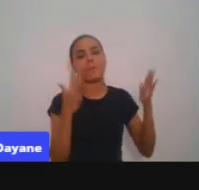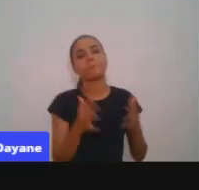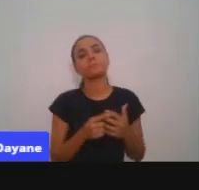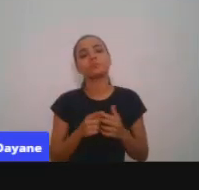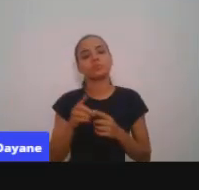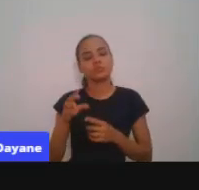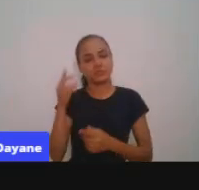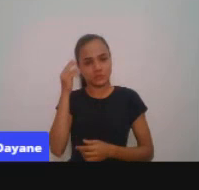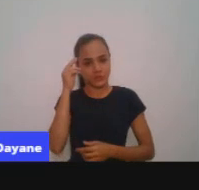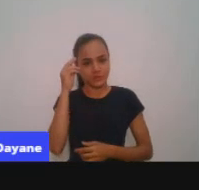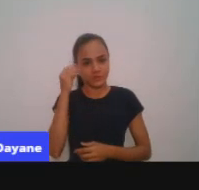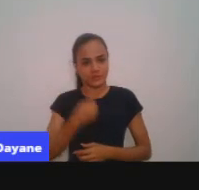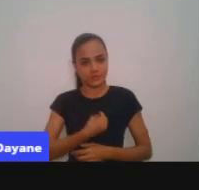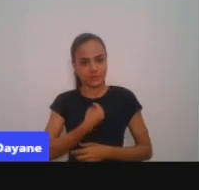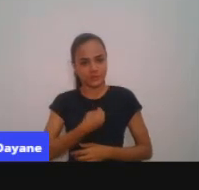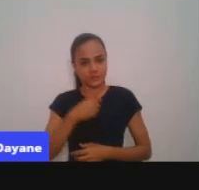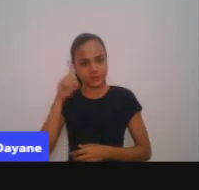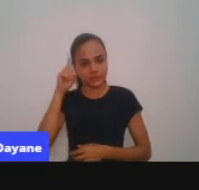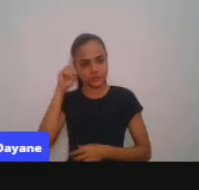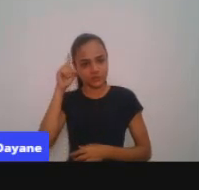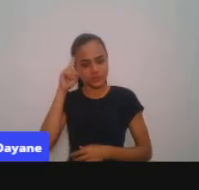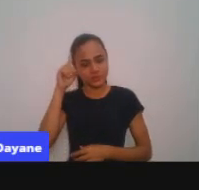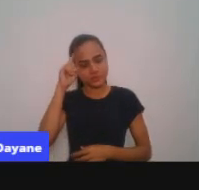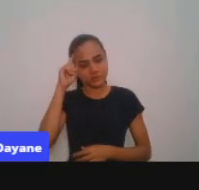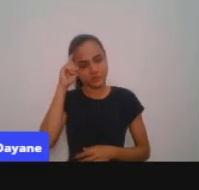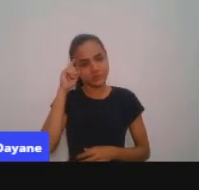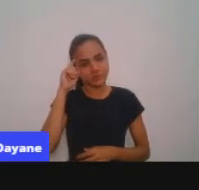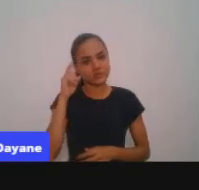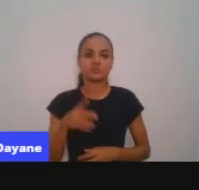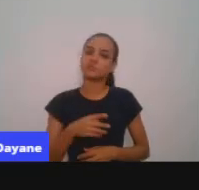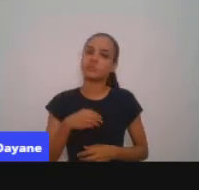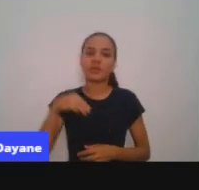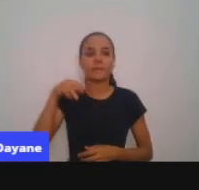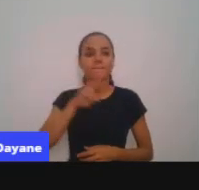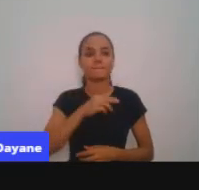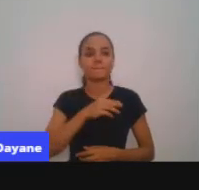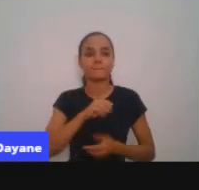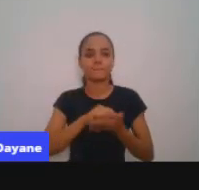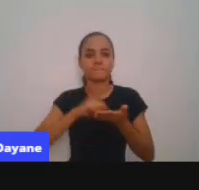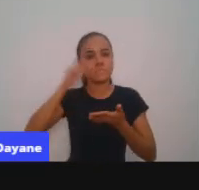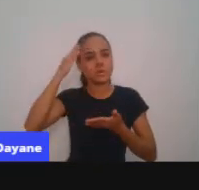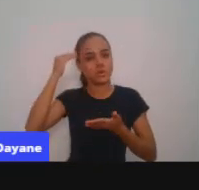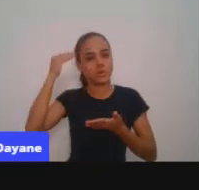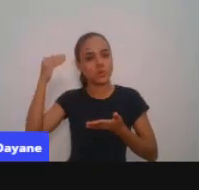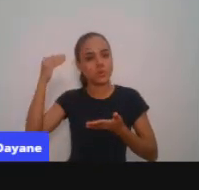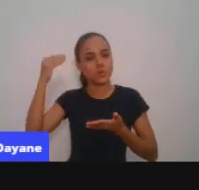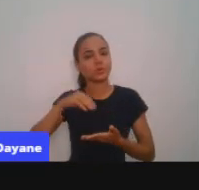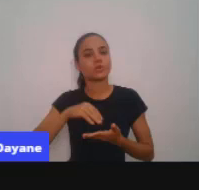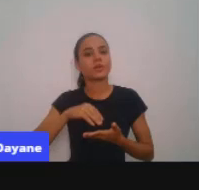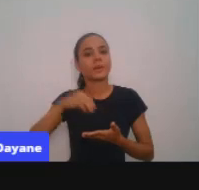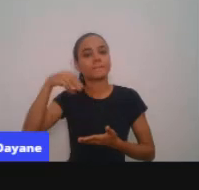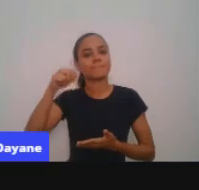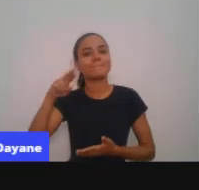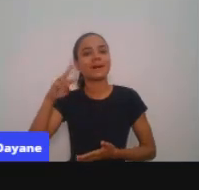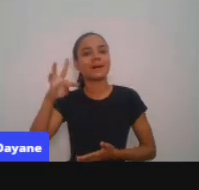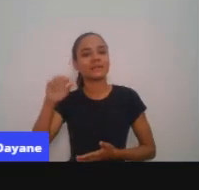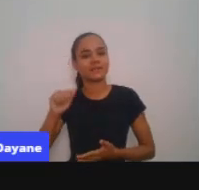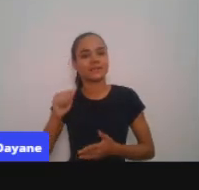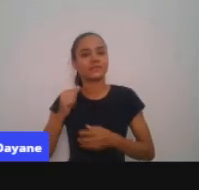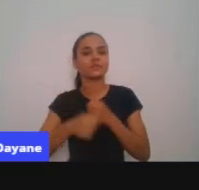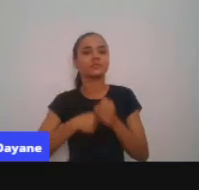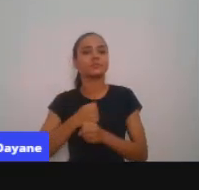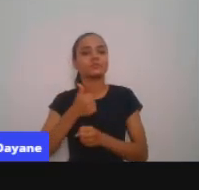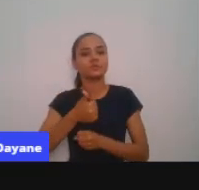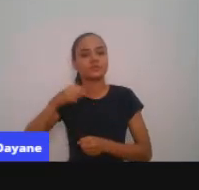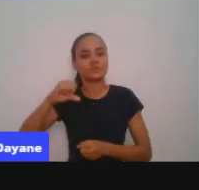Marta Medeiros, escrita em dezembro de 1999. E aí nós vivemos um momento atual